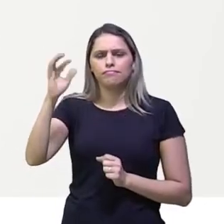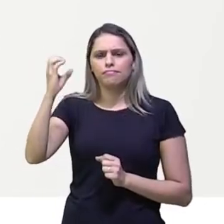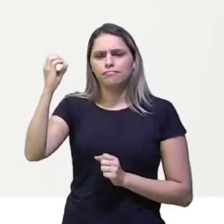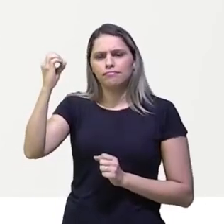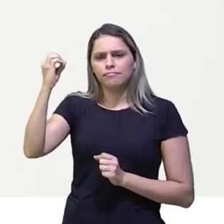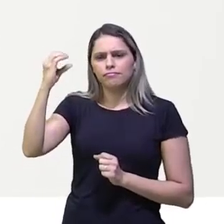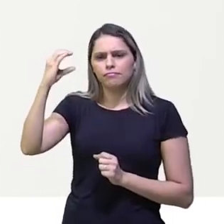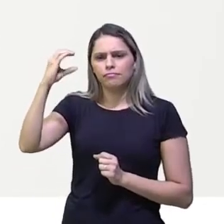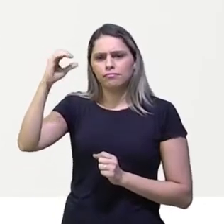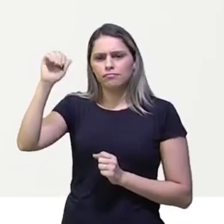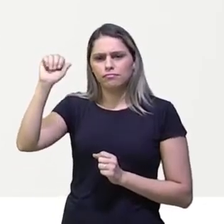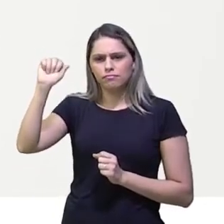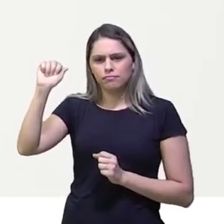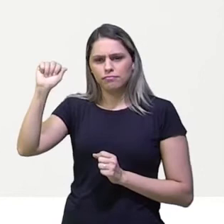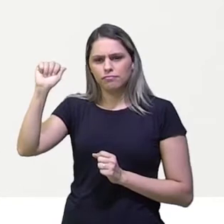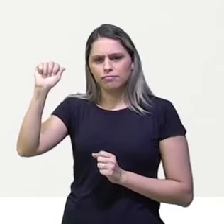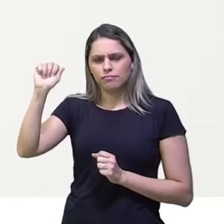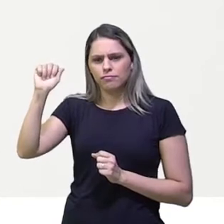Foca.